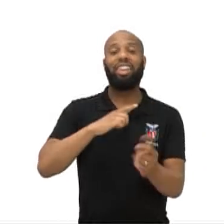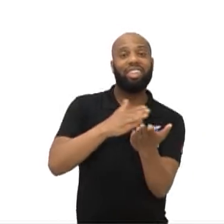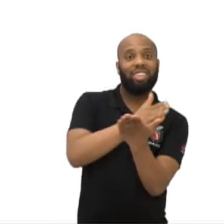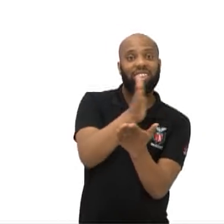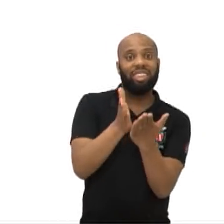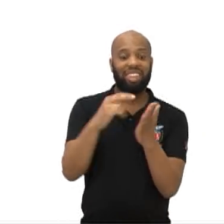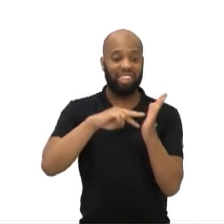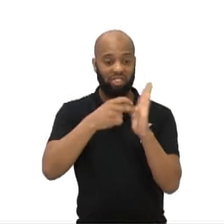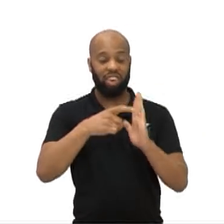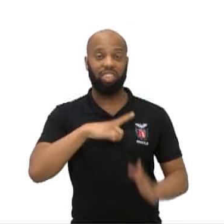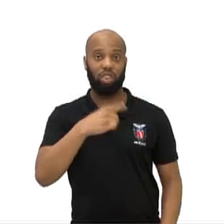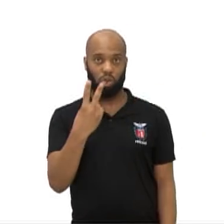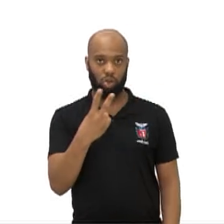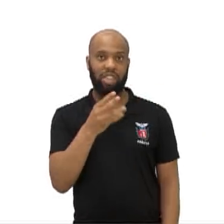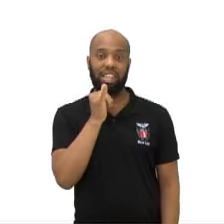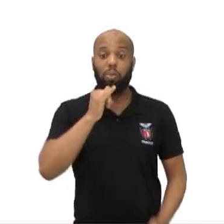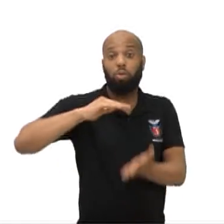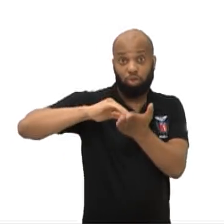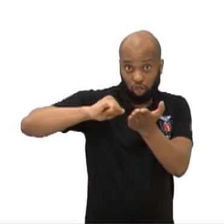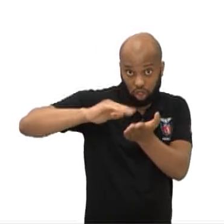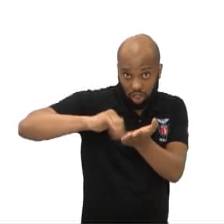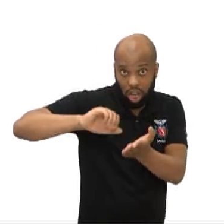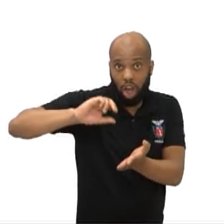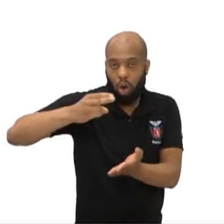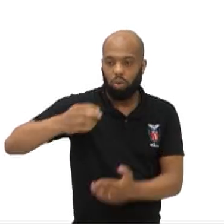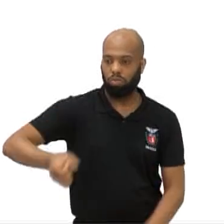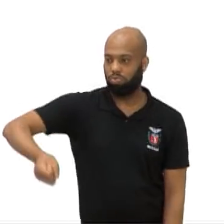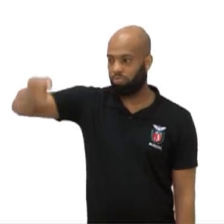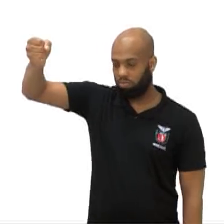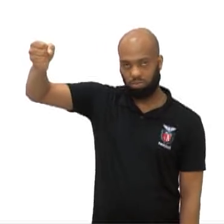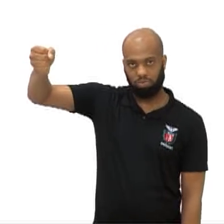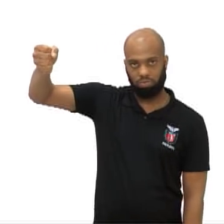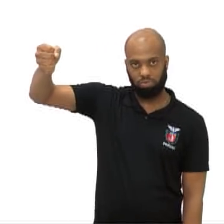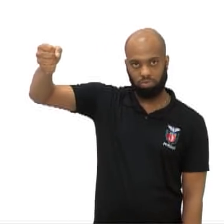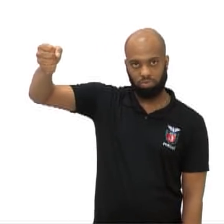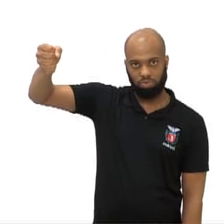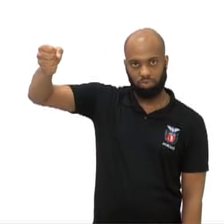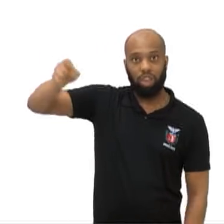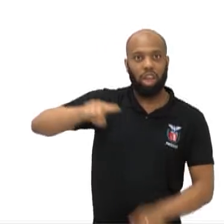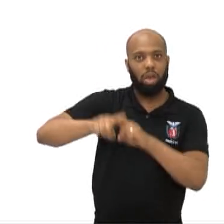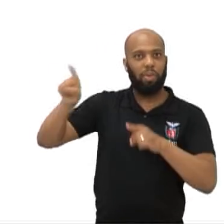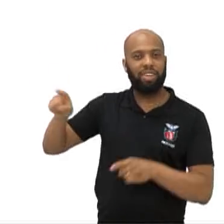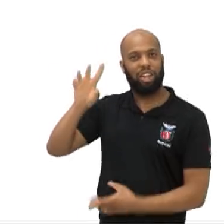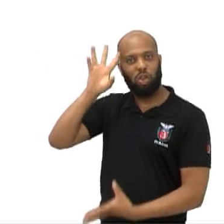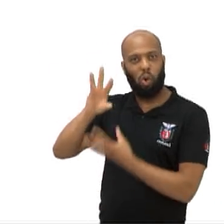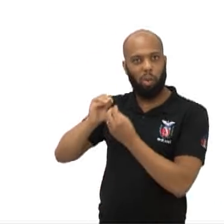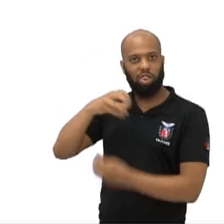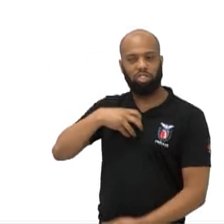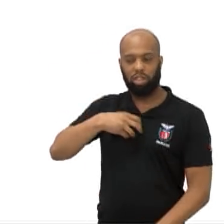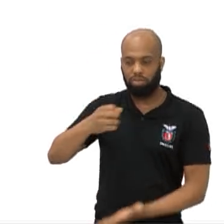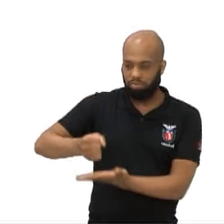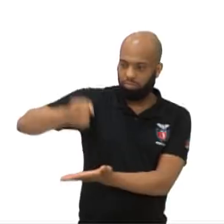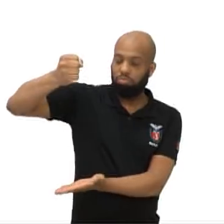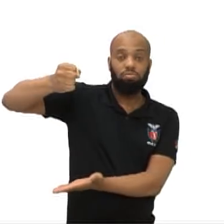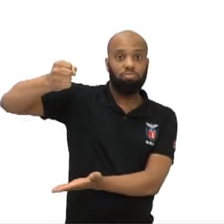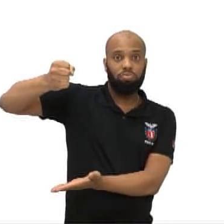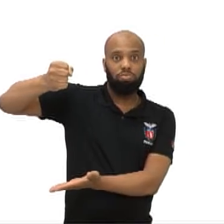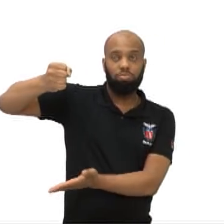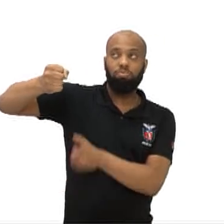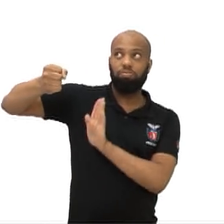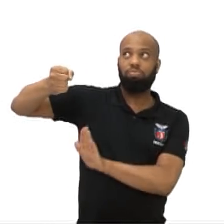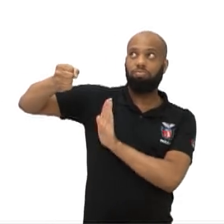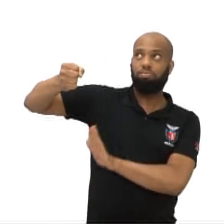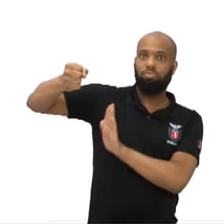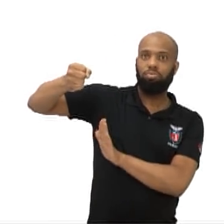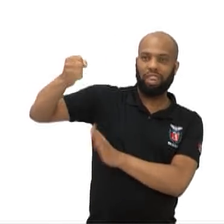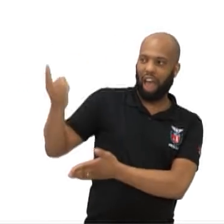de extinguir, né, não utilizar, foi compreendido no sentido de elevar, colocar ao alto,